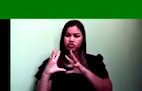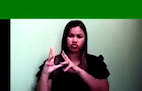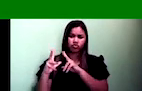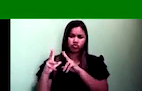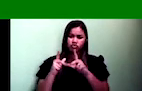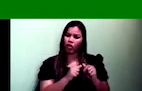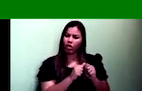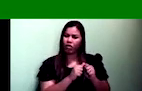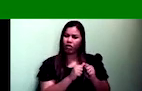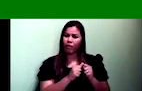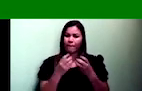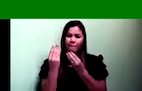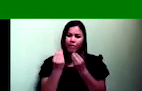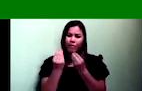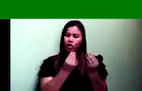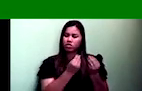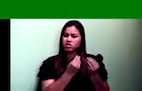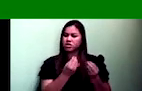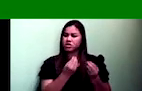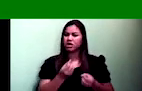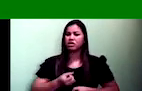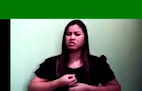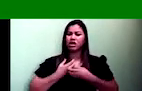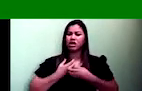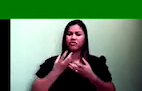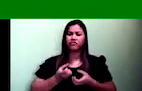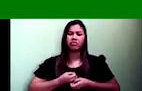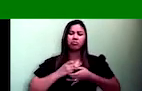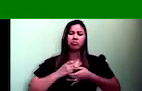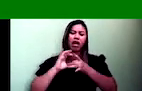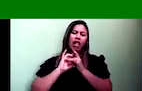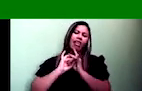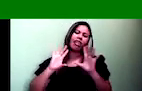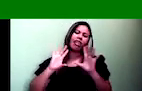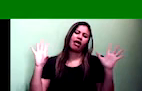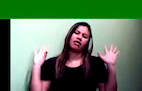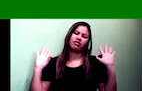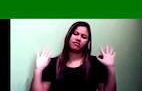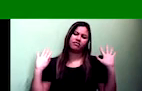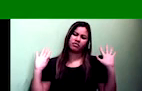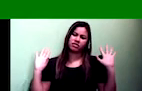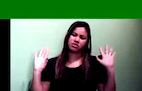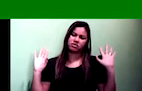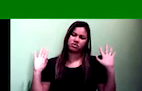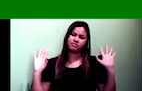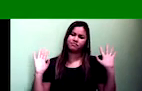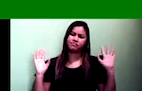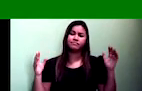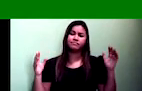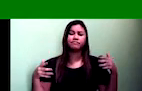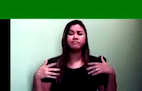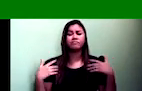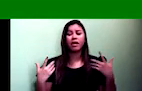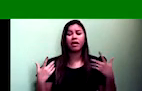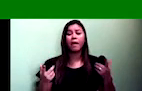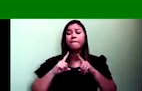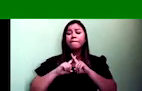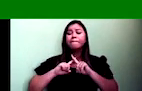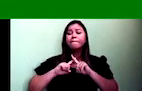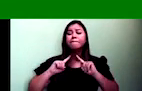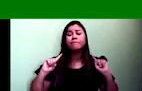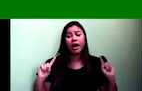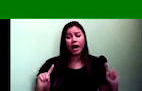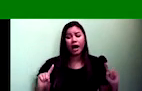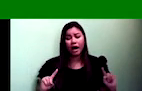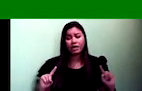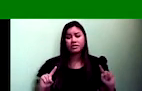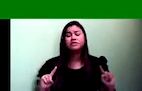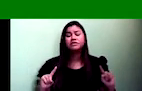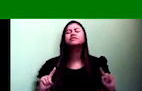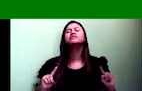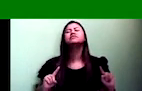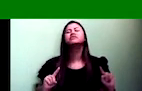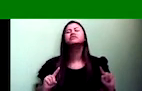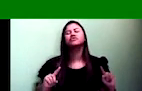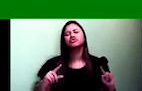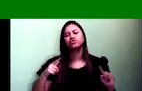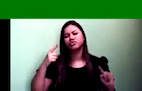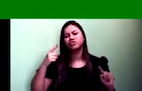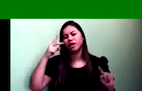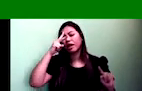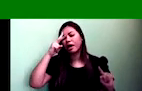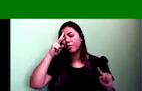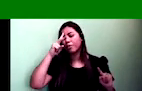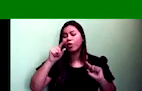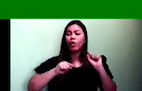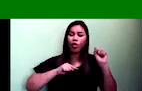né? E a informação está disponível facilmente através da internet. Mas lembro que a